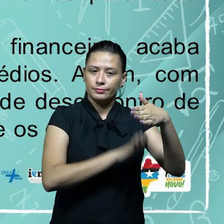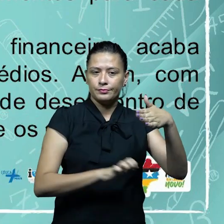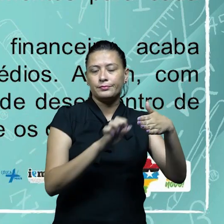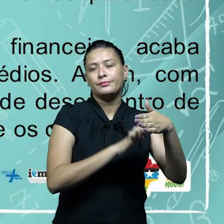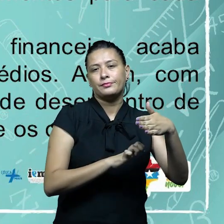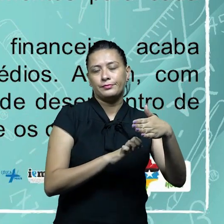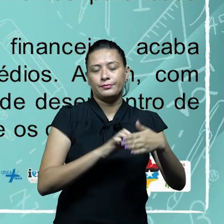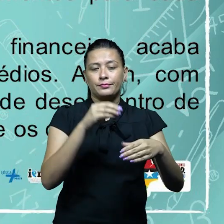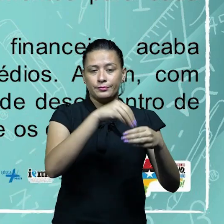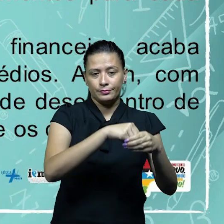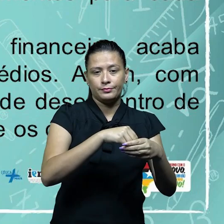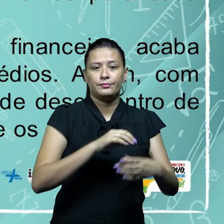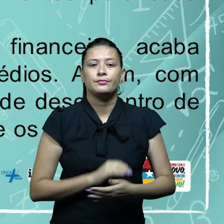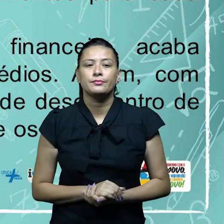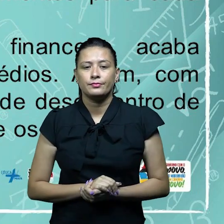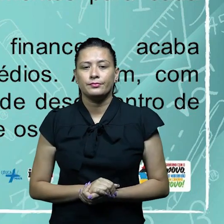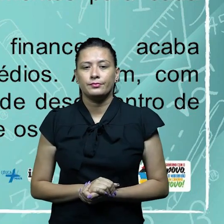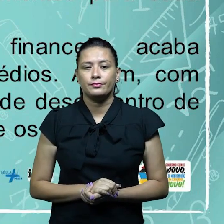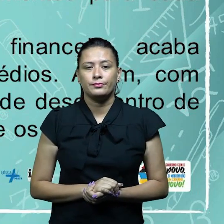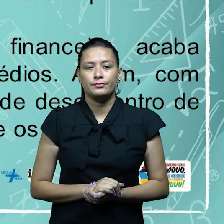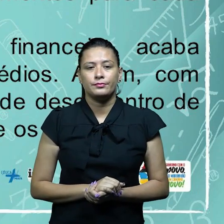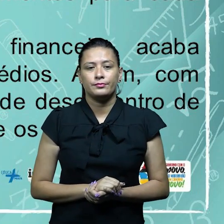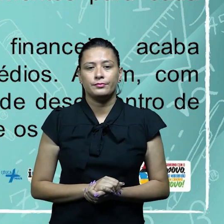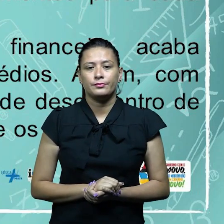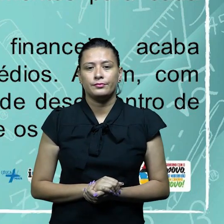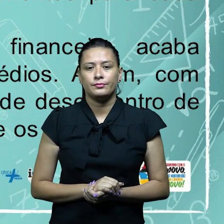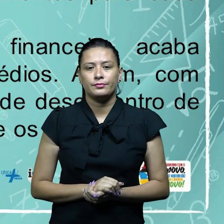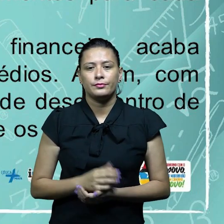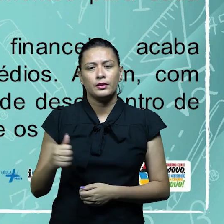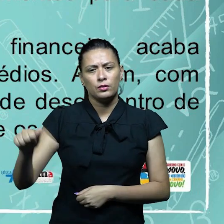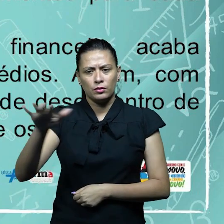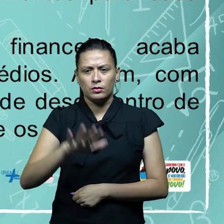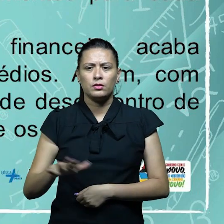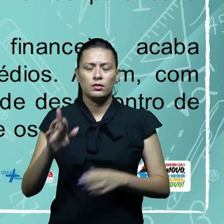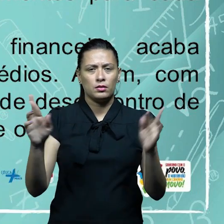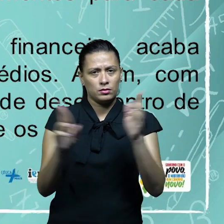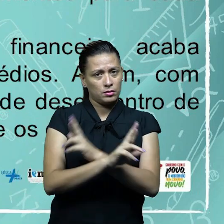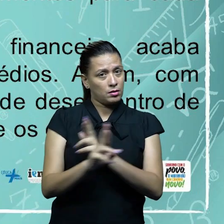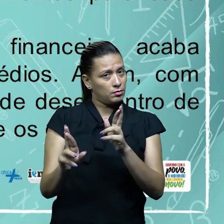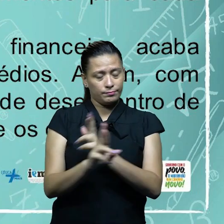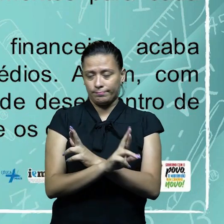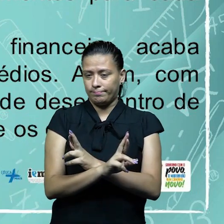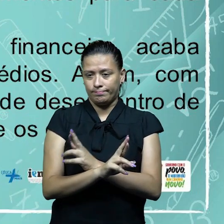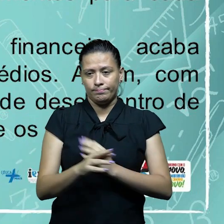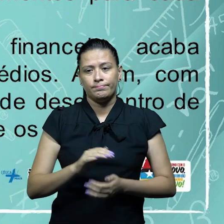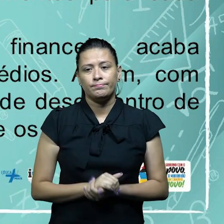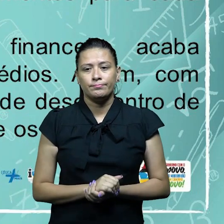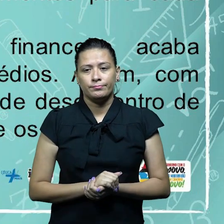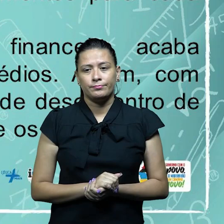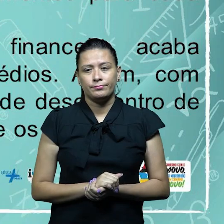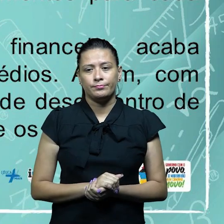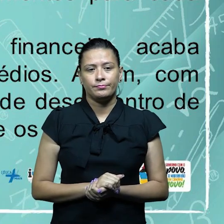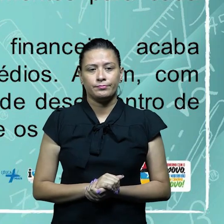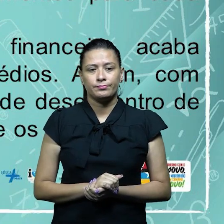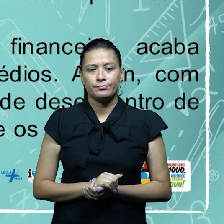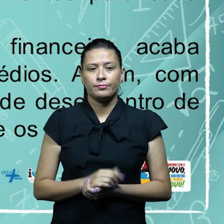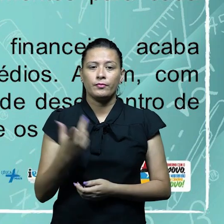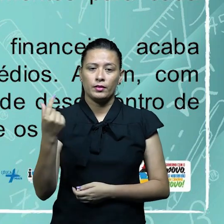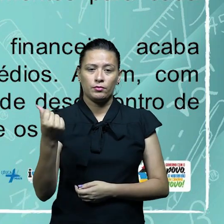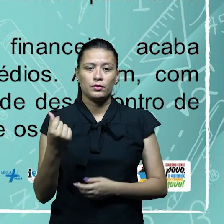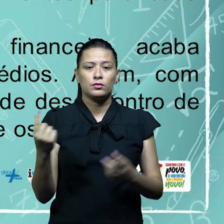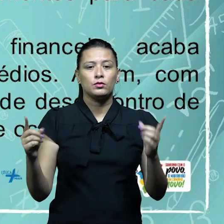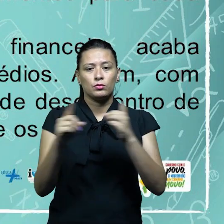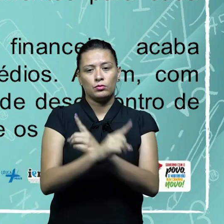de uma empresa, tá? Nem todas as áreas relacionam-se, ok? De forma direta. O financeiro, ao contrário, ele